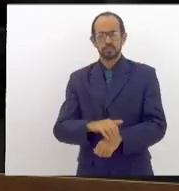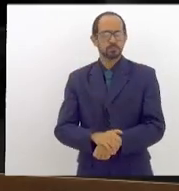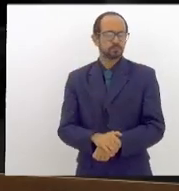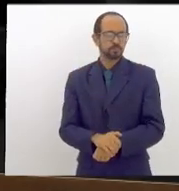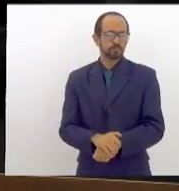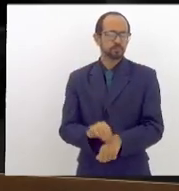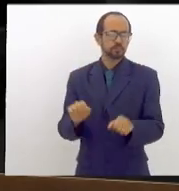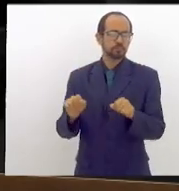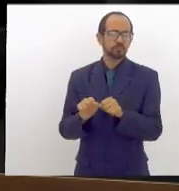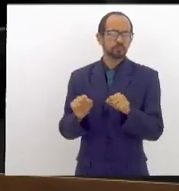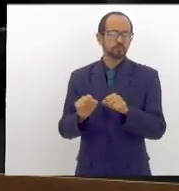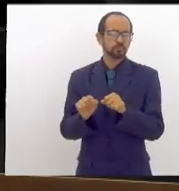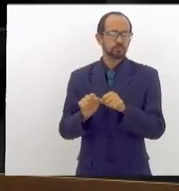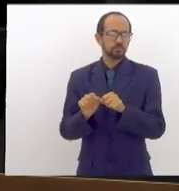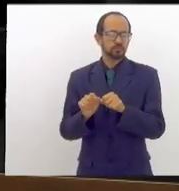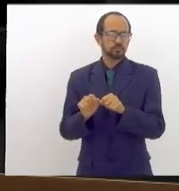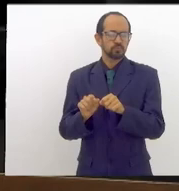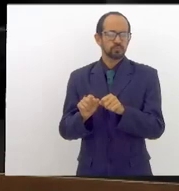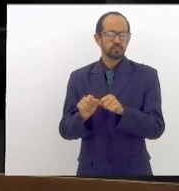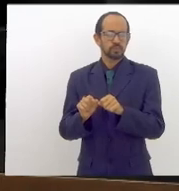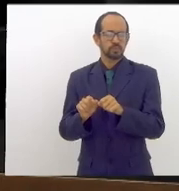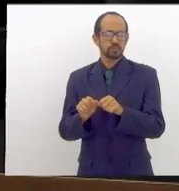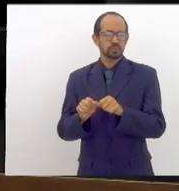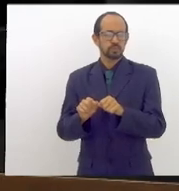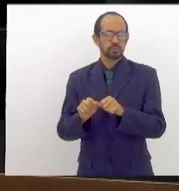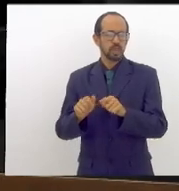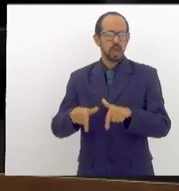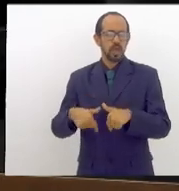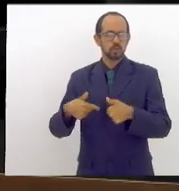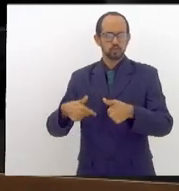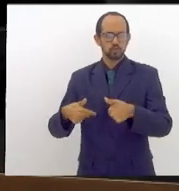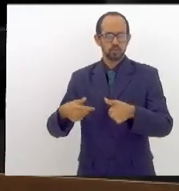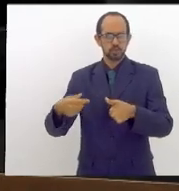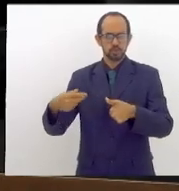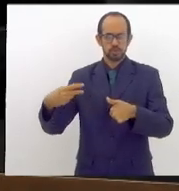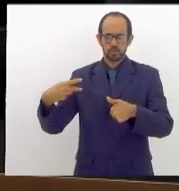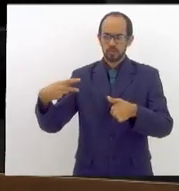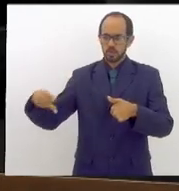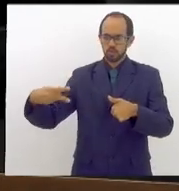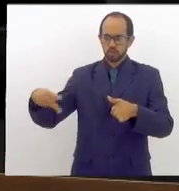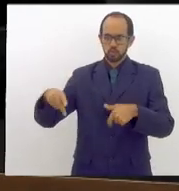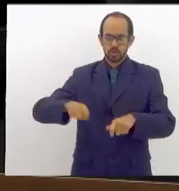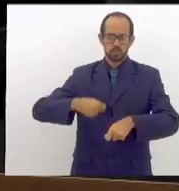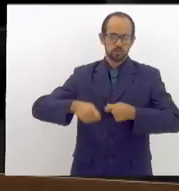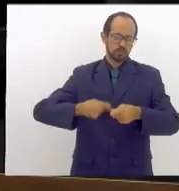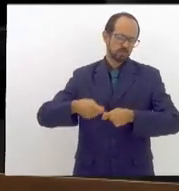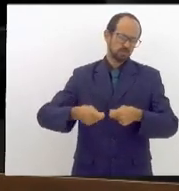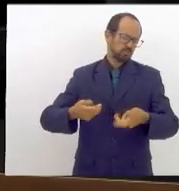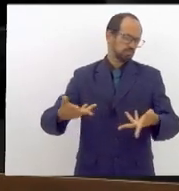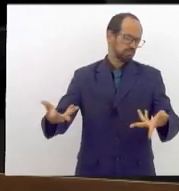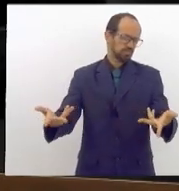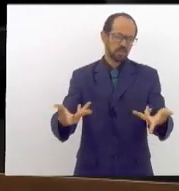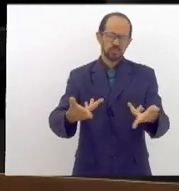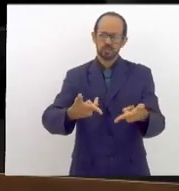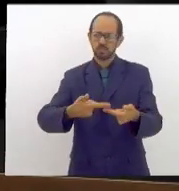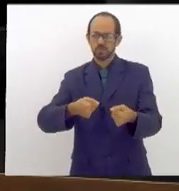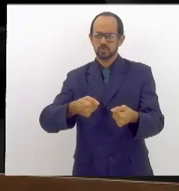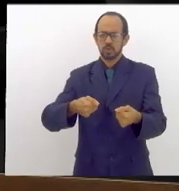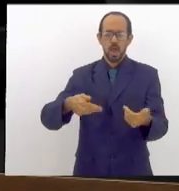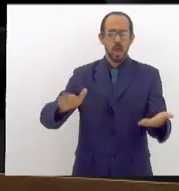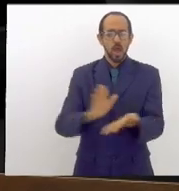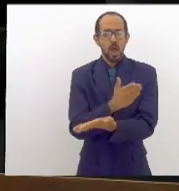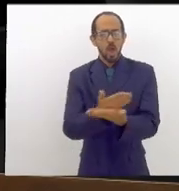fez feitos sobre a sua gestão absolutamente extraordinários alguns